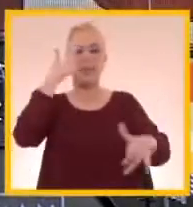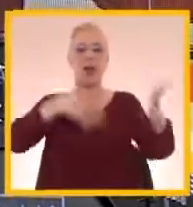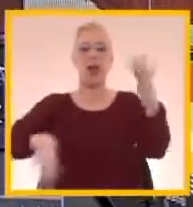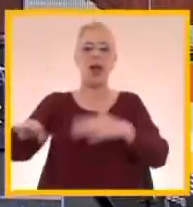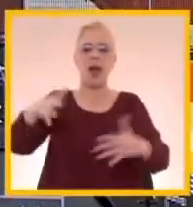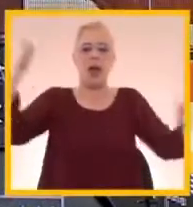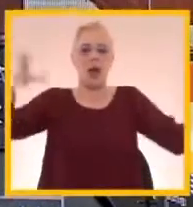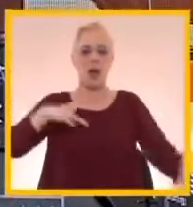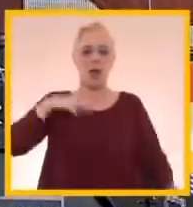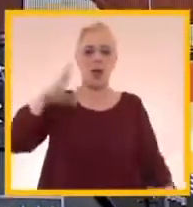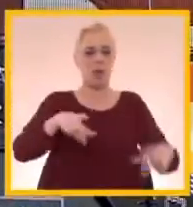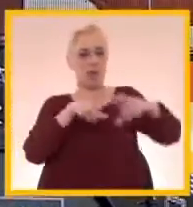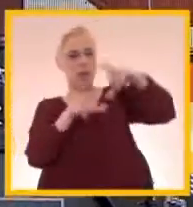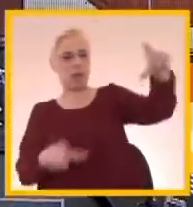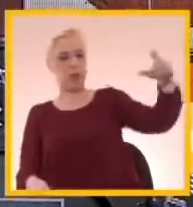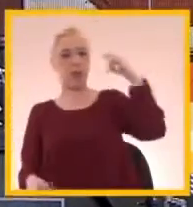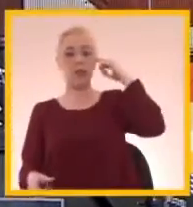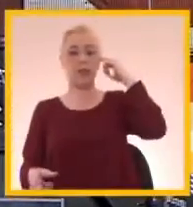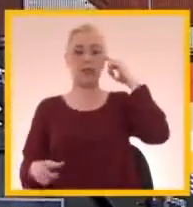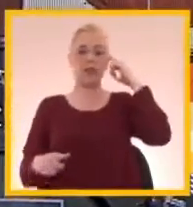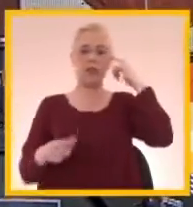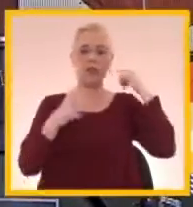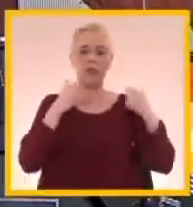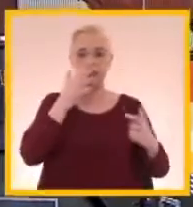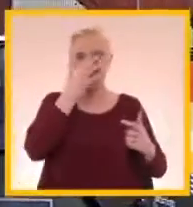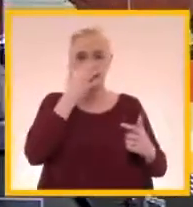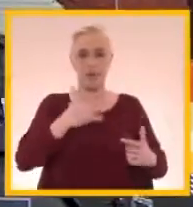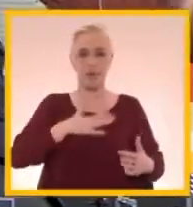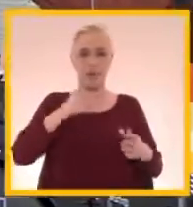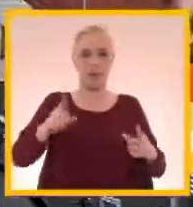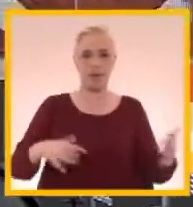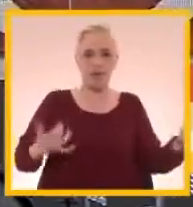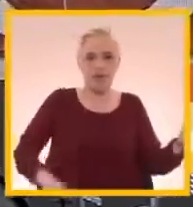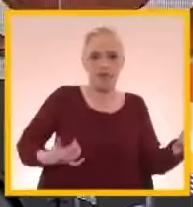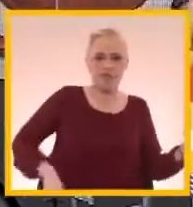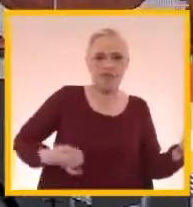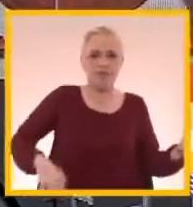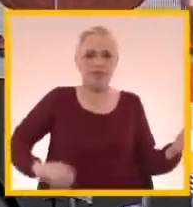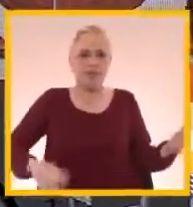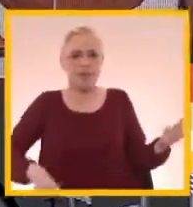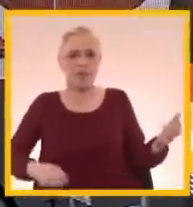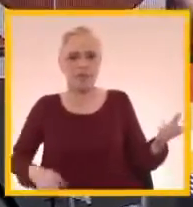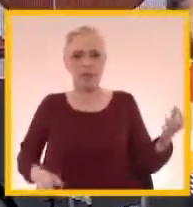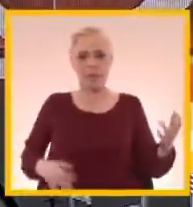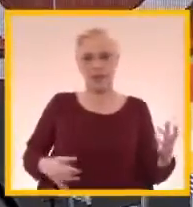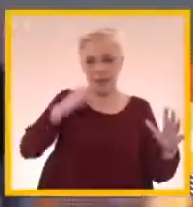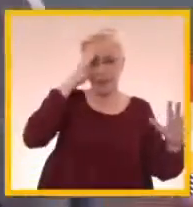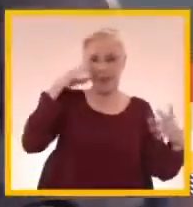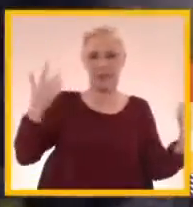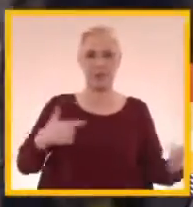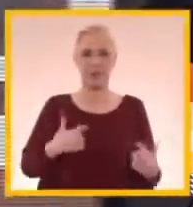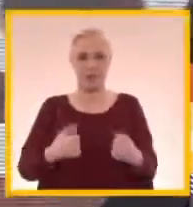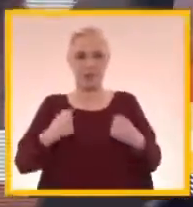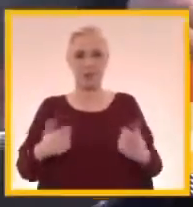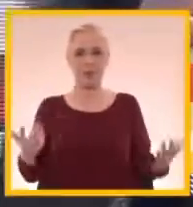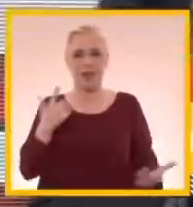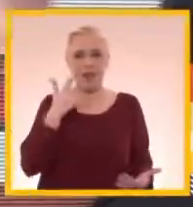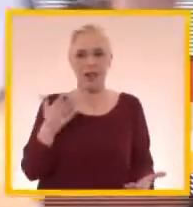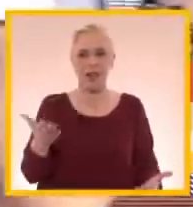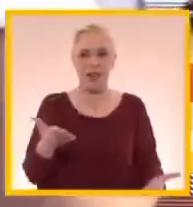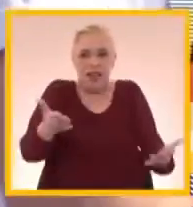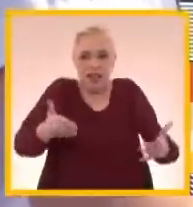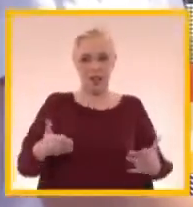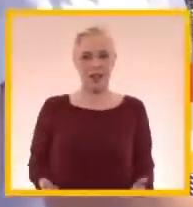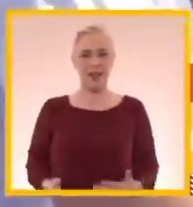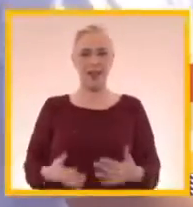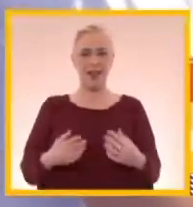gente e Portugal inteiro. Olha, e vi que és forte no air guitar, que é uma coisa que eu gosto. Sim, ótimo. No guitar imaginário. Somos muito fortes. Olha aí. Aí